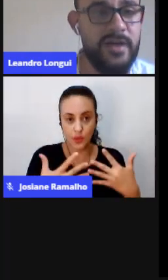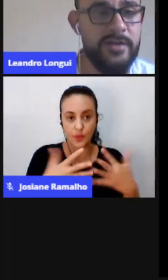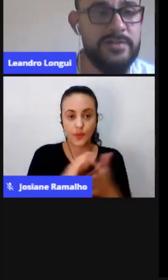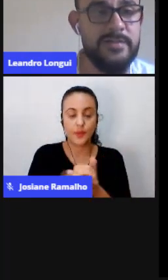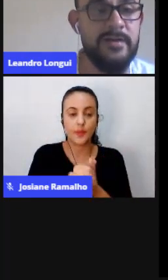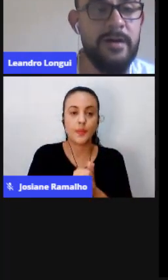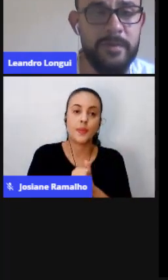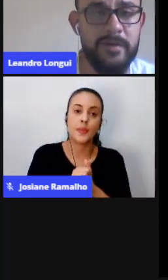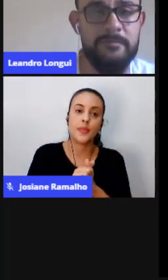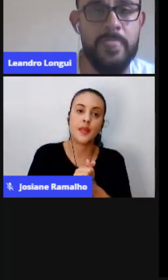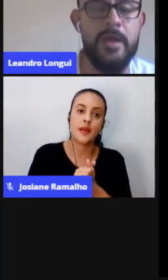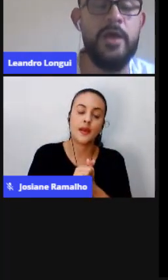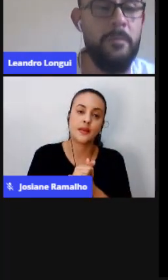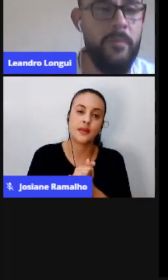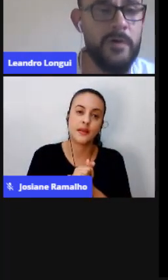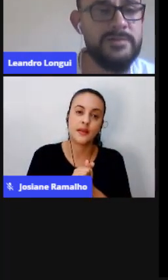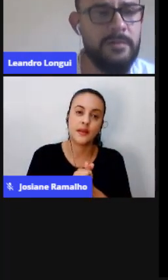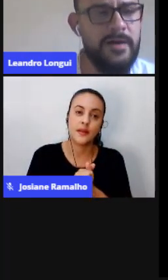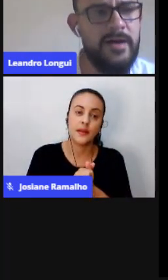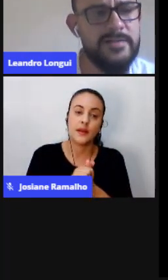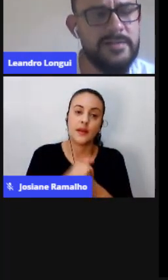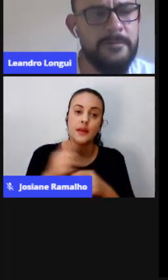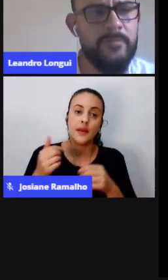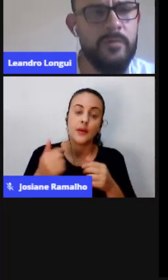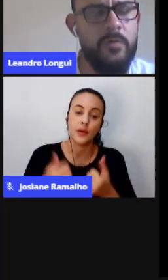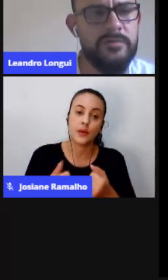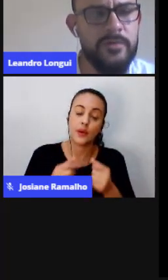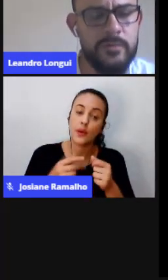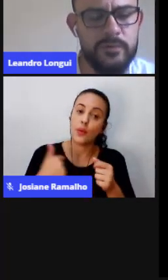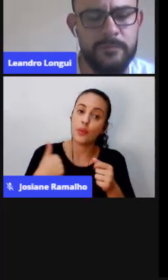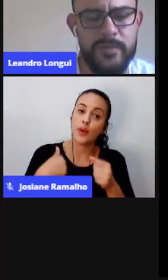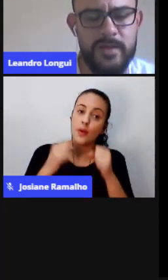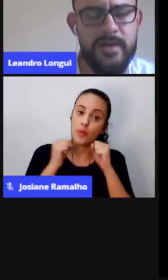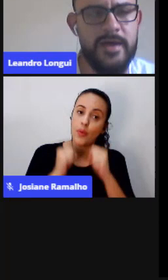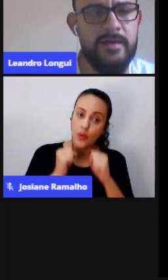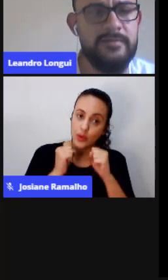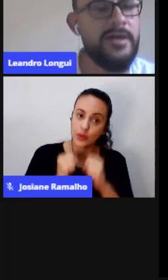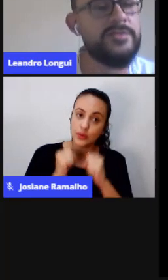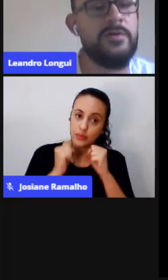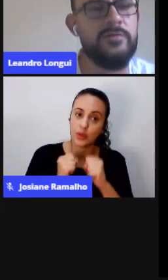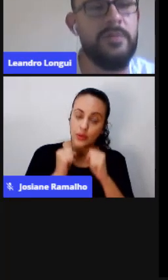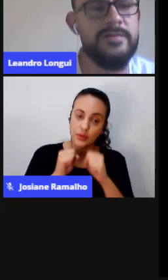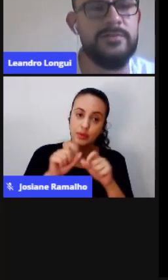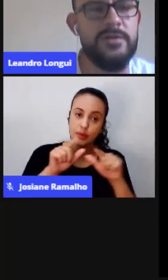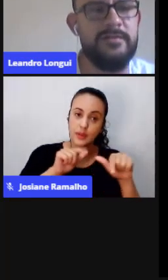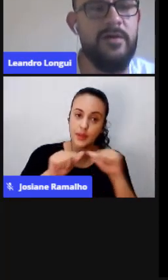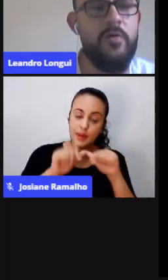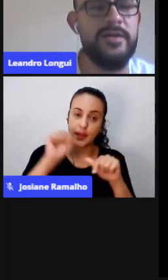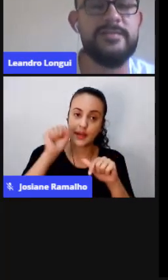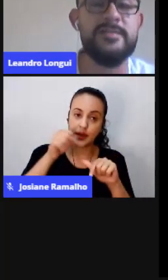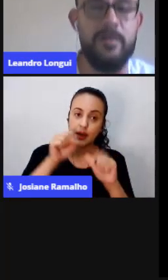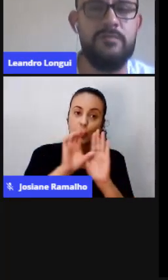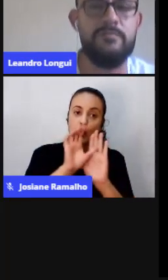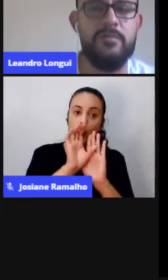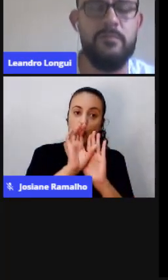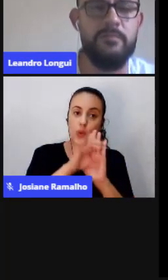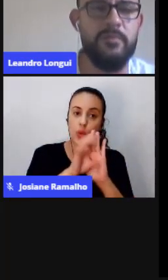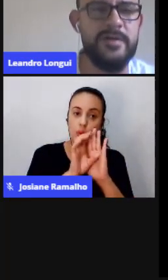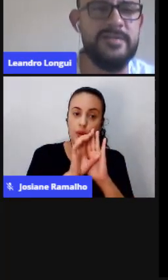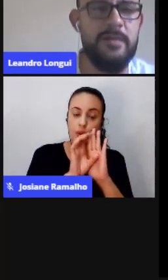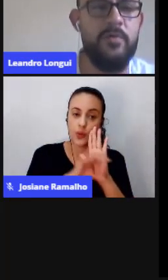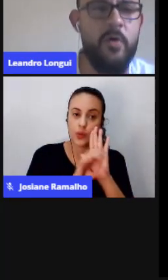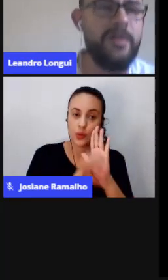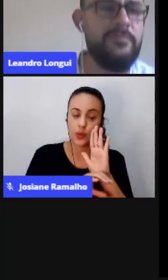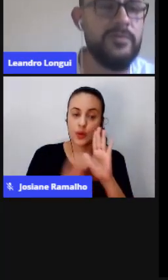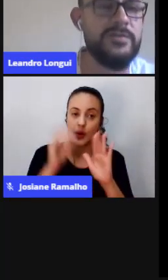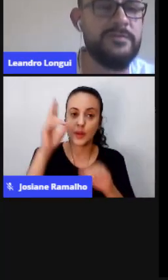mais abrangente, ser ampla, eu posso trabalhar, sim, um conteúdo da história do Brasil, que tem a conexão,